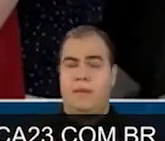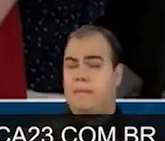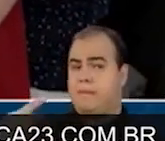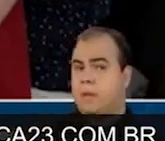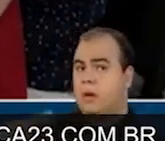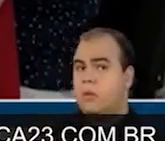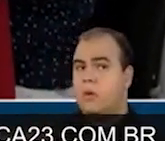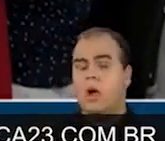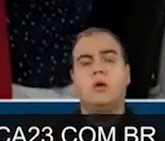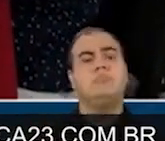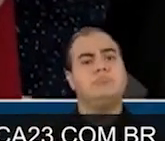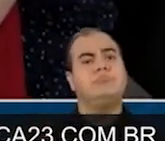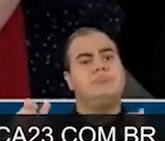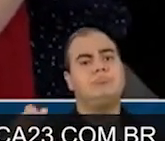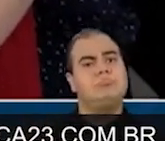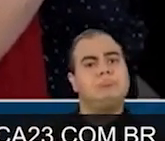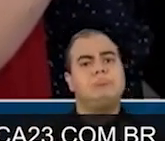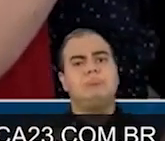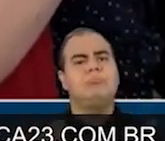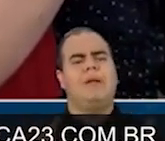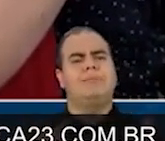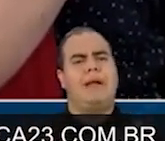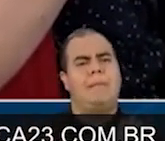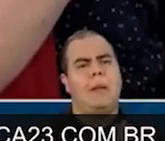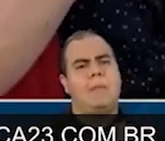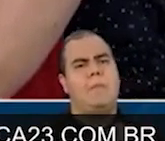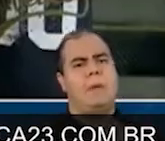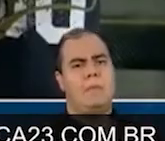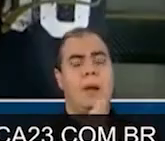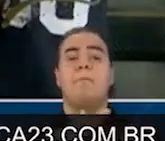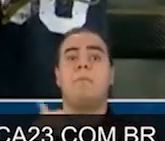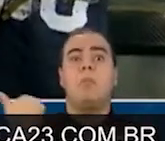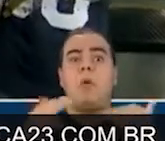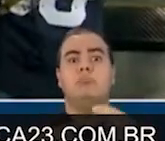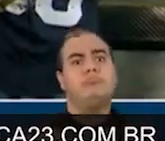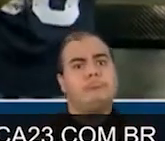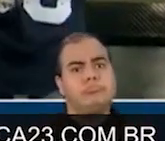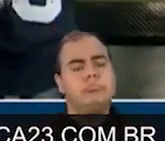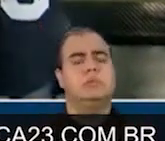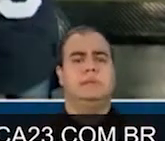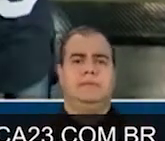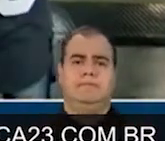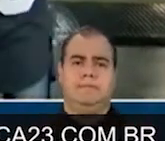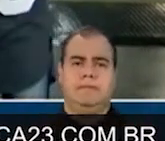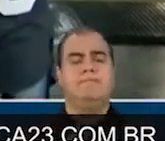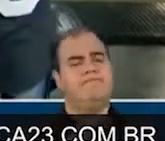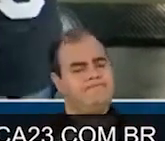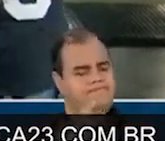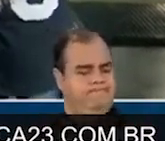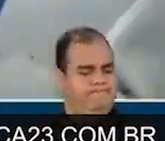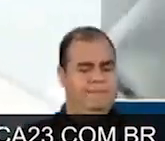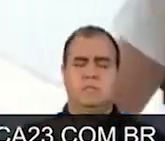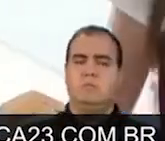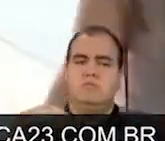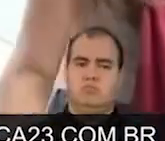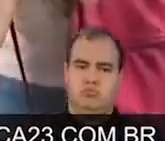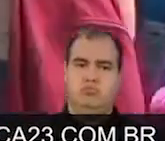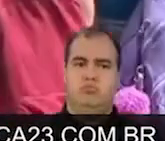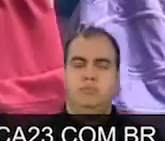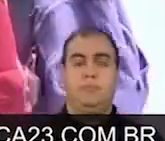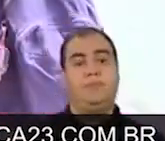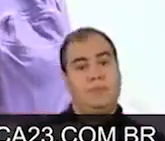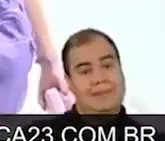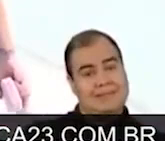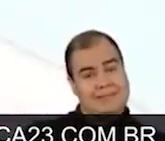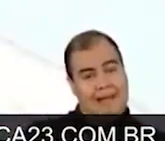nestes locais, o número de casos tem aumentado, o de mortes também, e a cobertura vacinal está bem baixa. O sarampo é